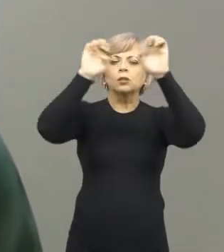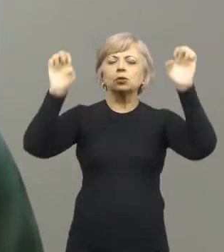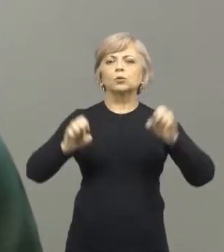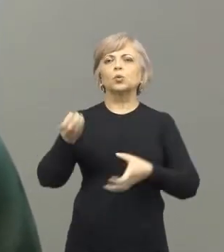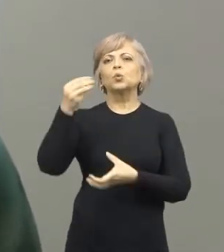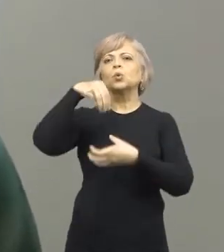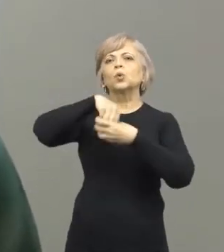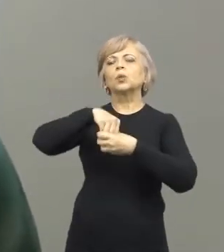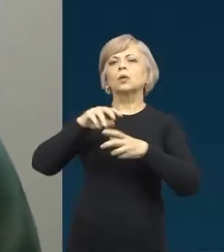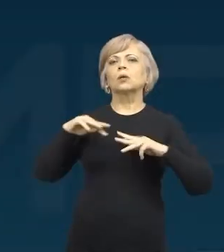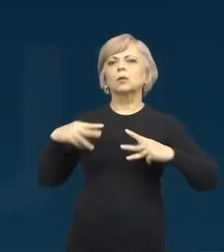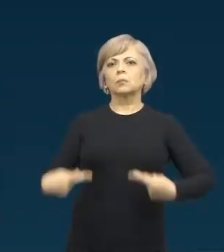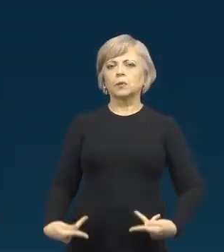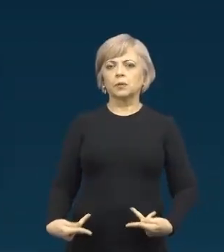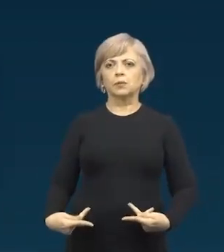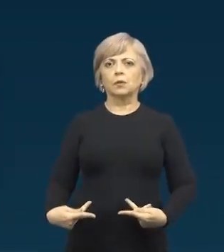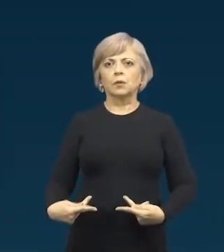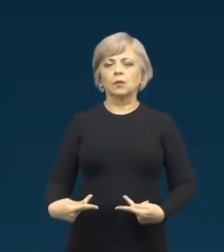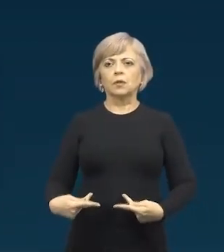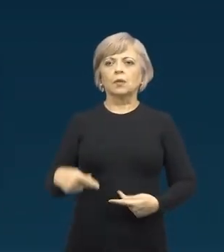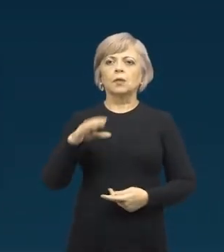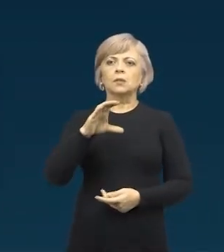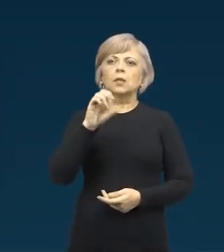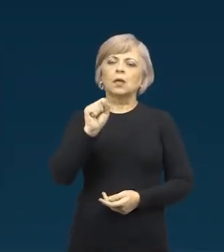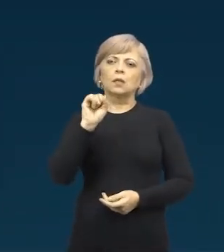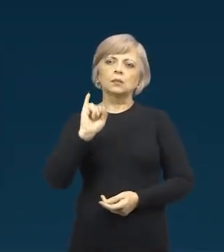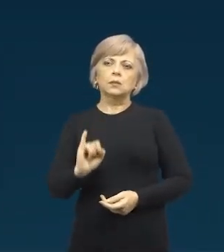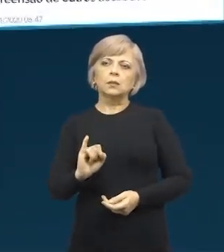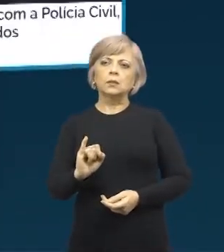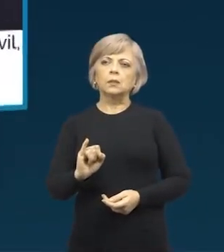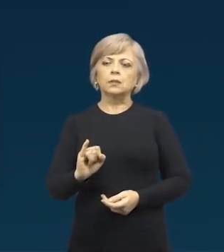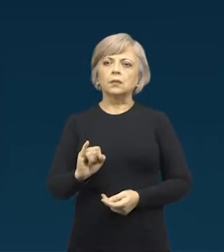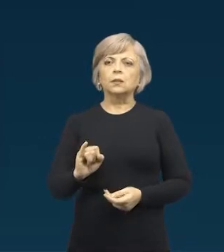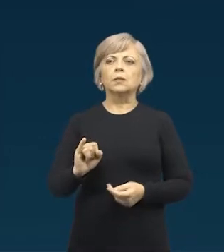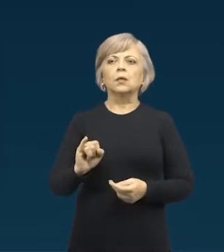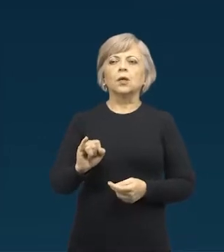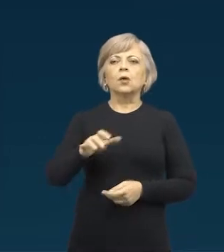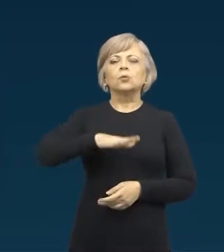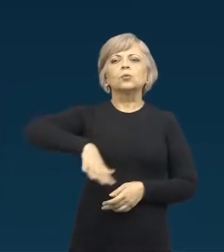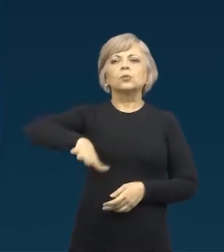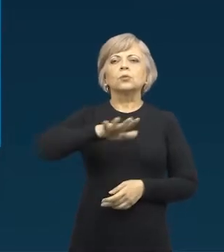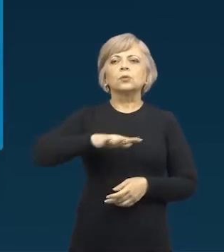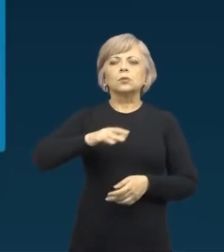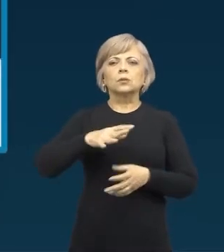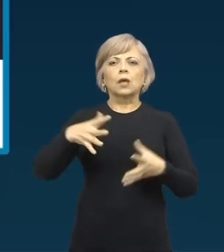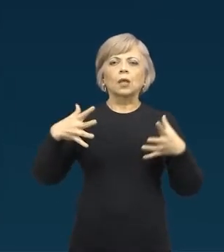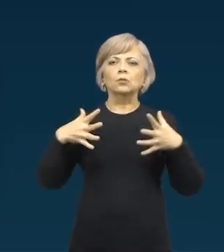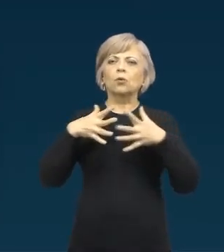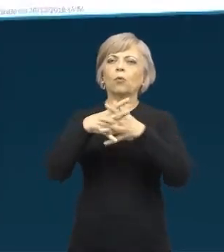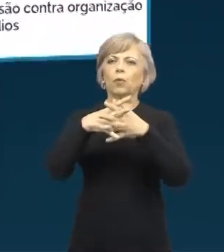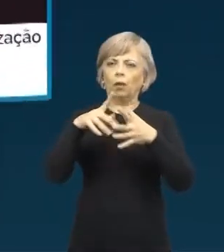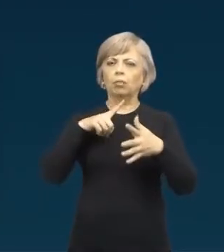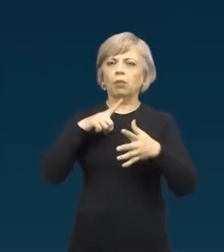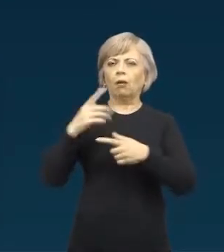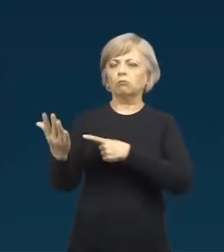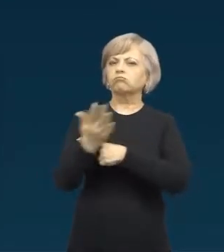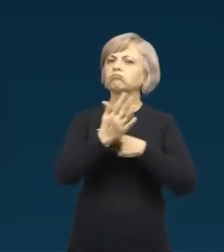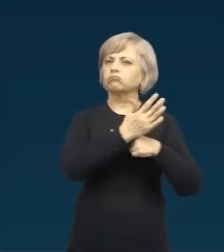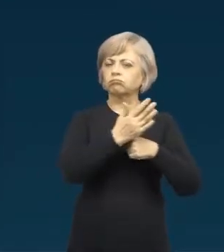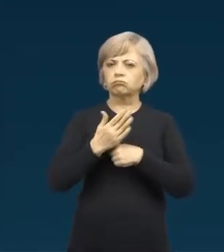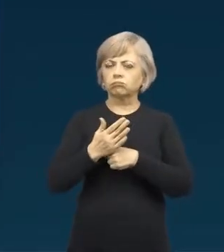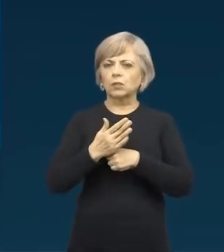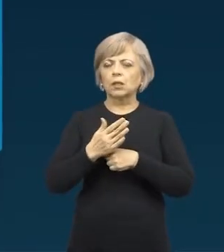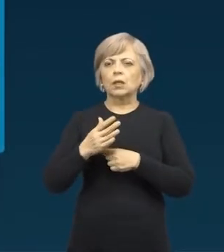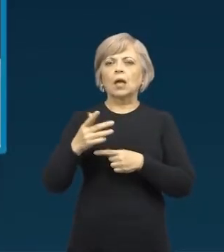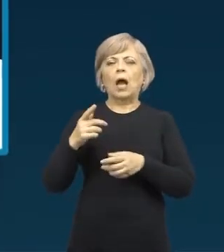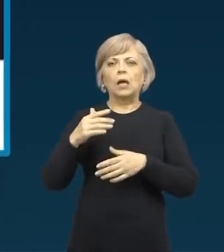internas. Contamos com muito apoio da CSI nos casos mais complexos, as reproduções simuladas vêm